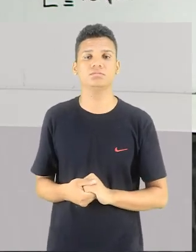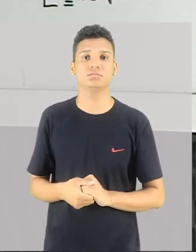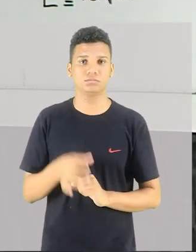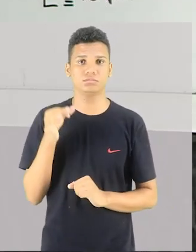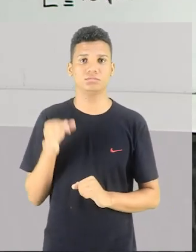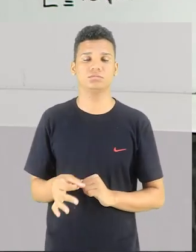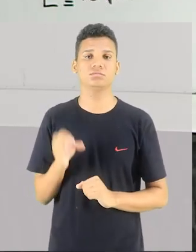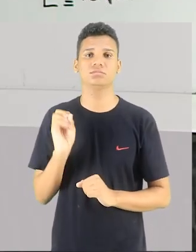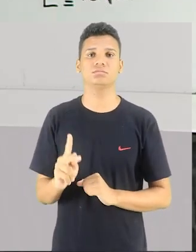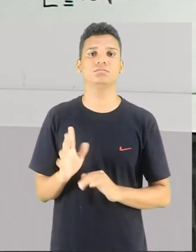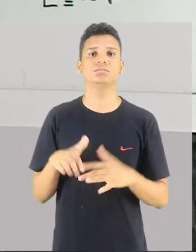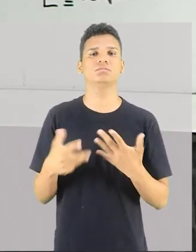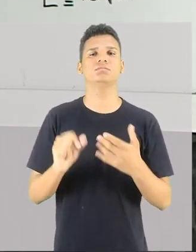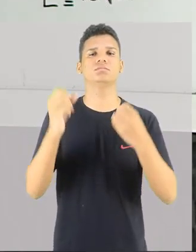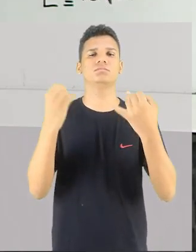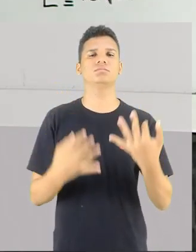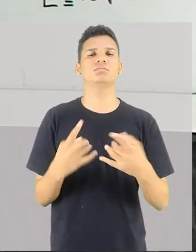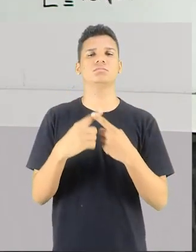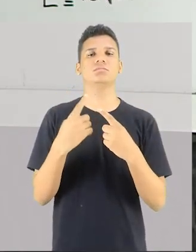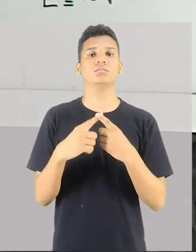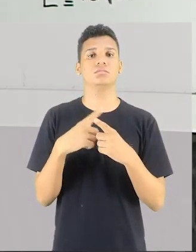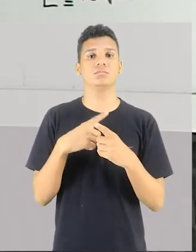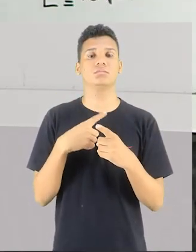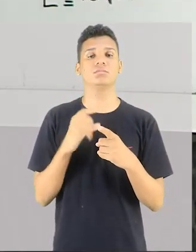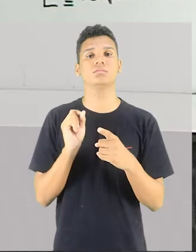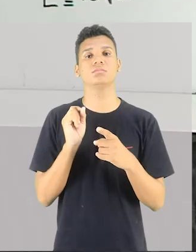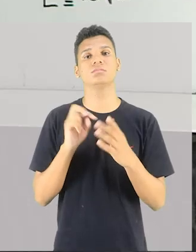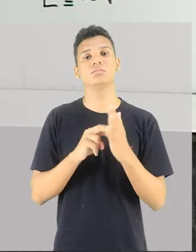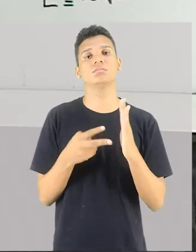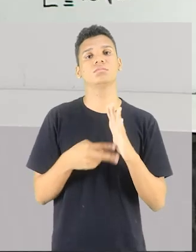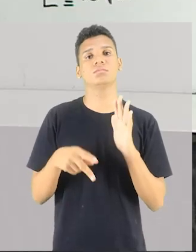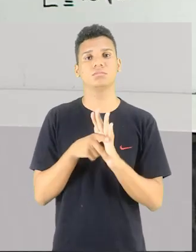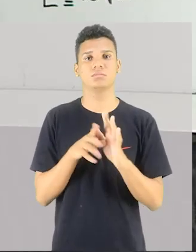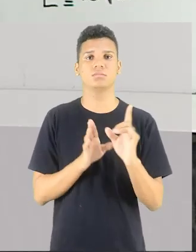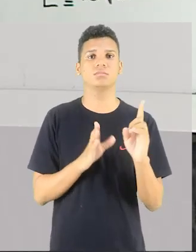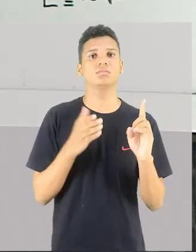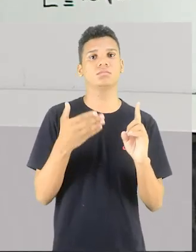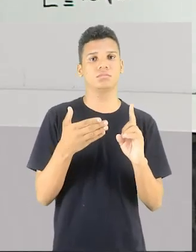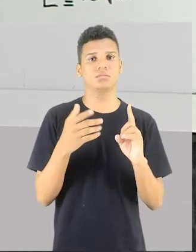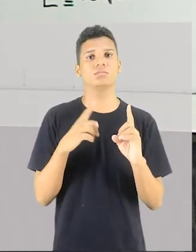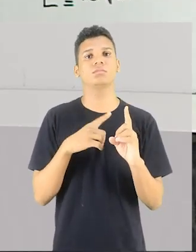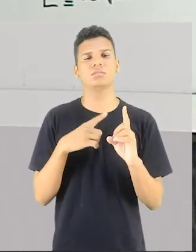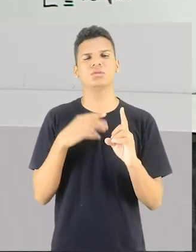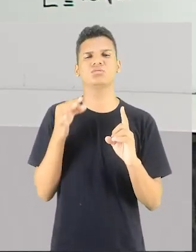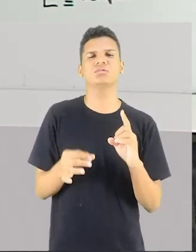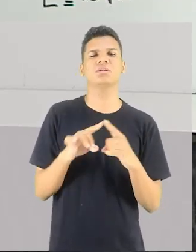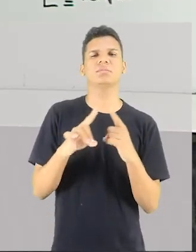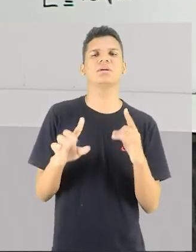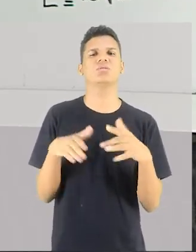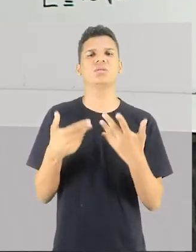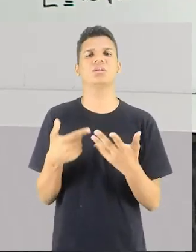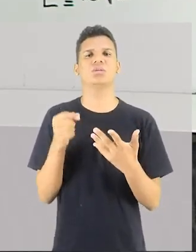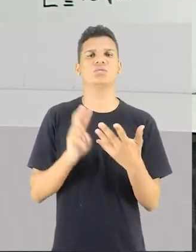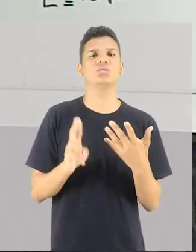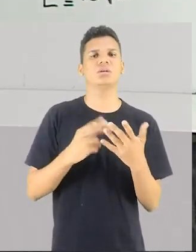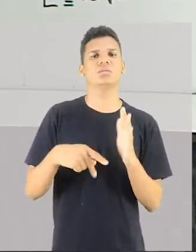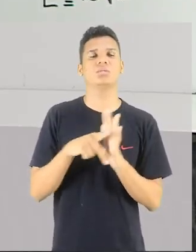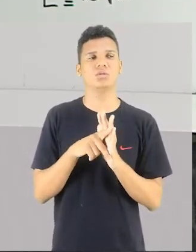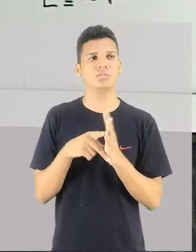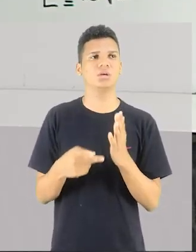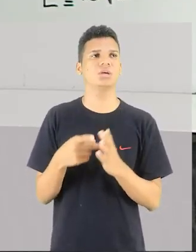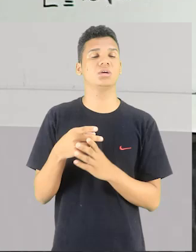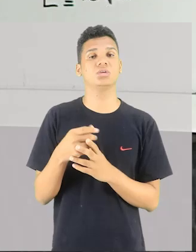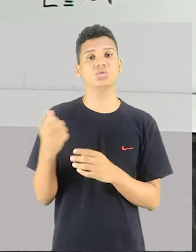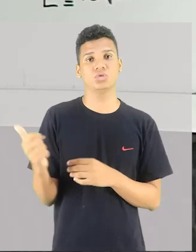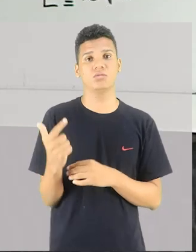certo ele falou o seguinte que ele vai manter o que ele tinha certo que vai receber material novo é